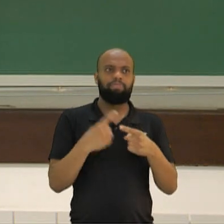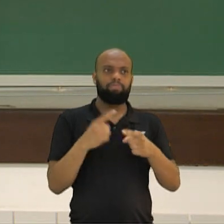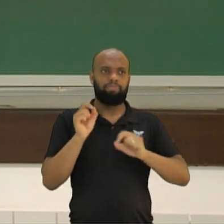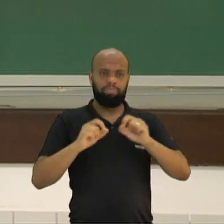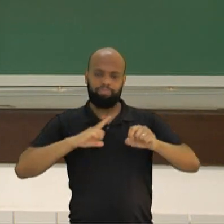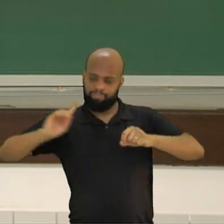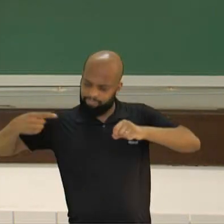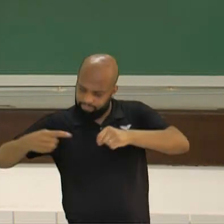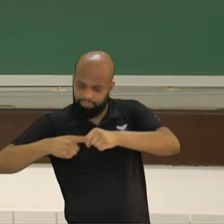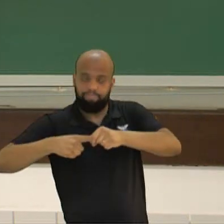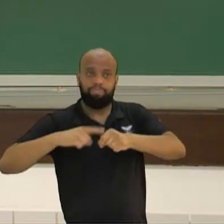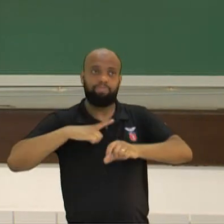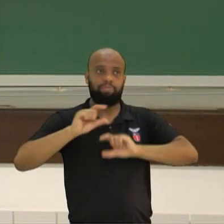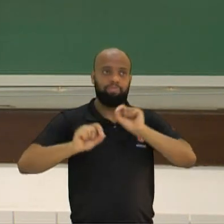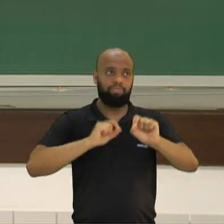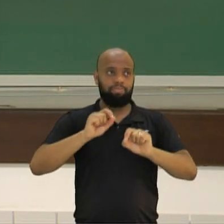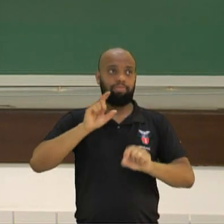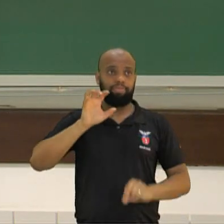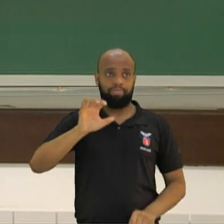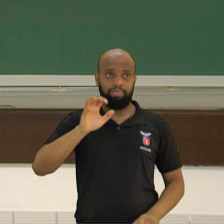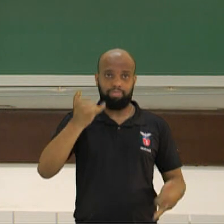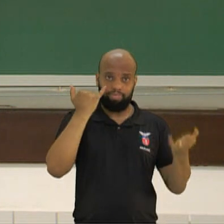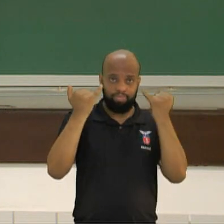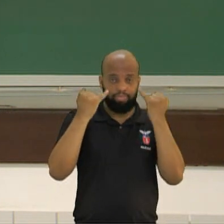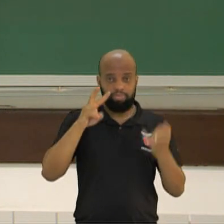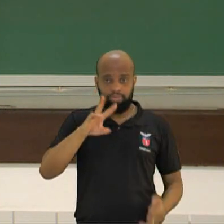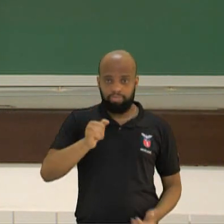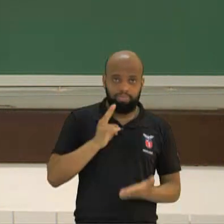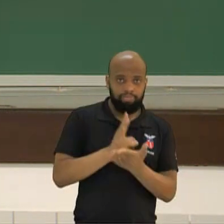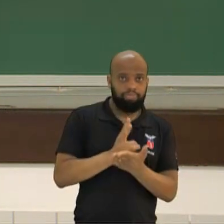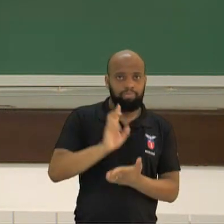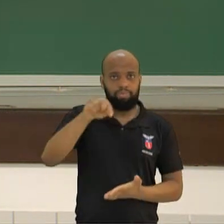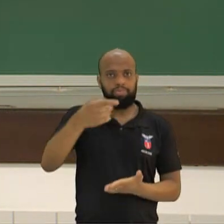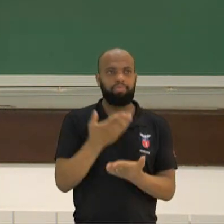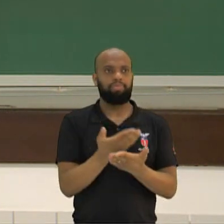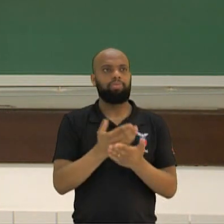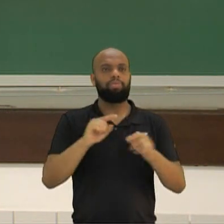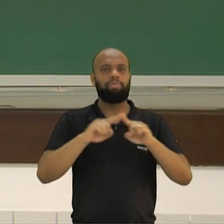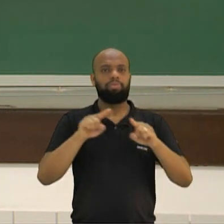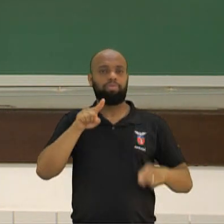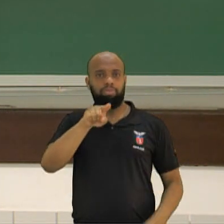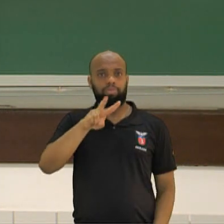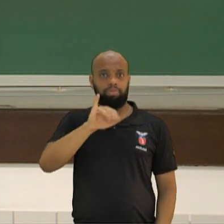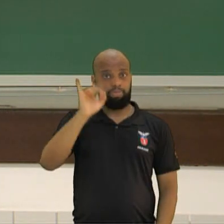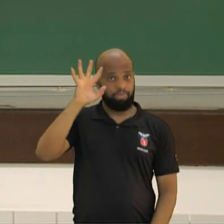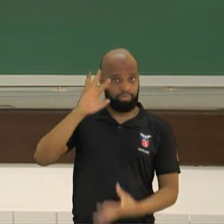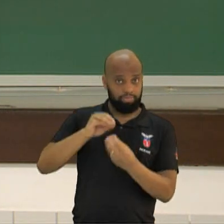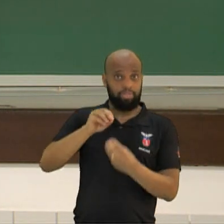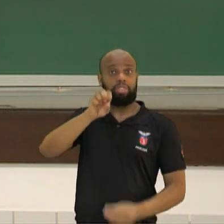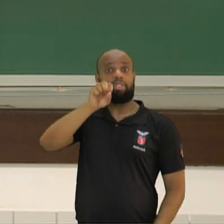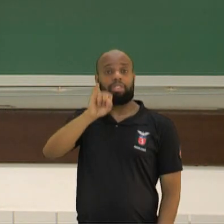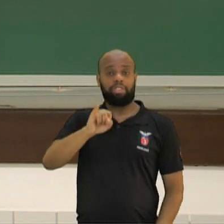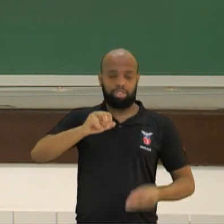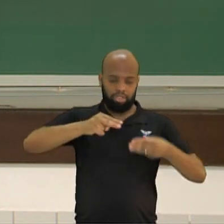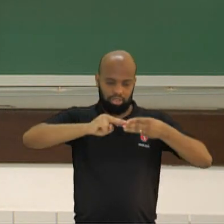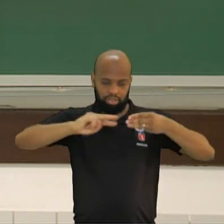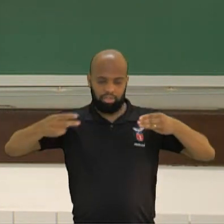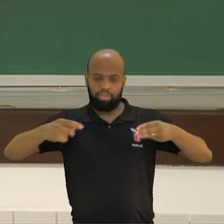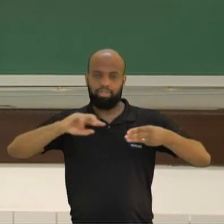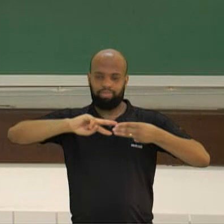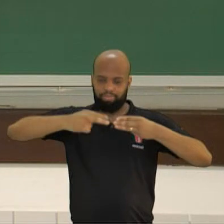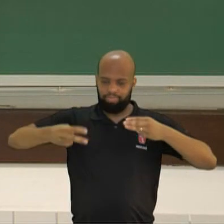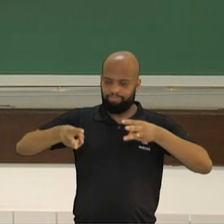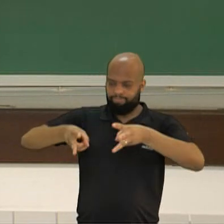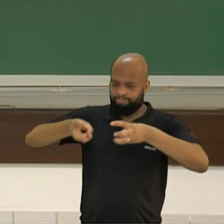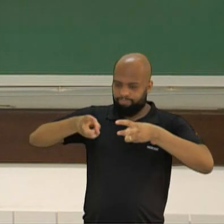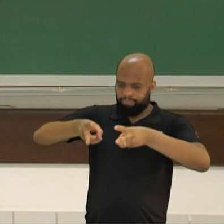informação, eu vou dar continuidade na próxima aula, mas eu quero que vocês entendam o seguinte. Se o Mendel ficasse ali observando aquele tipo de ervilha